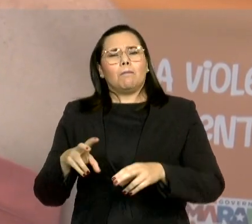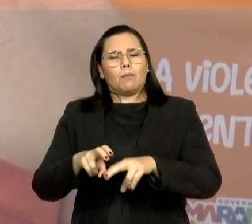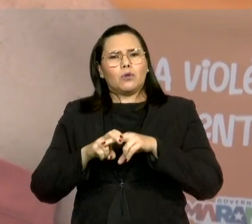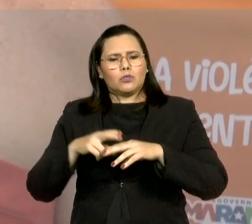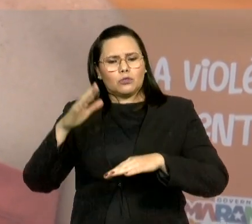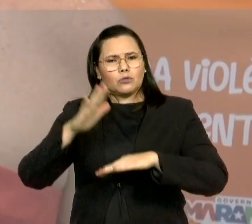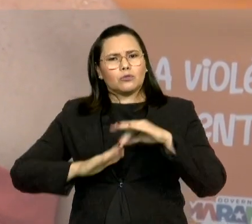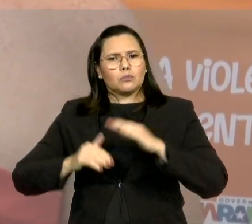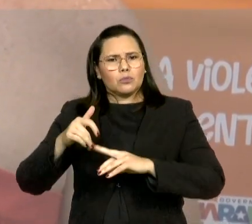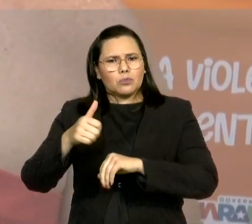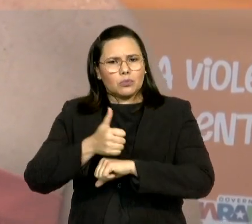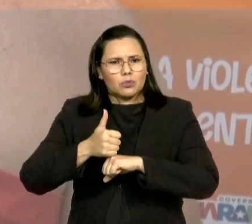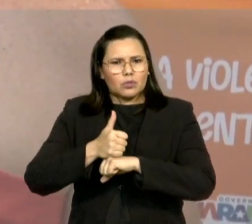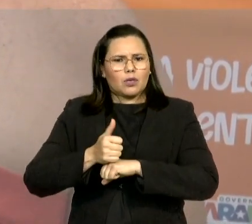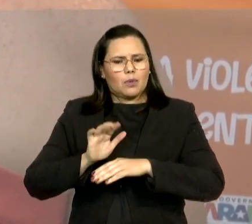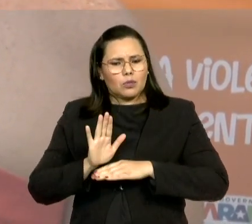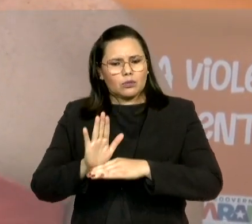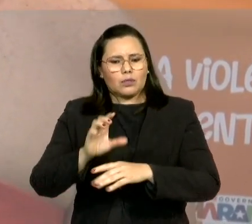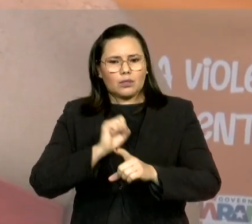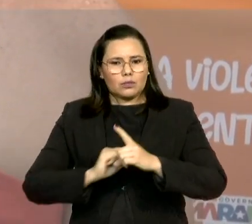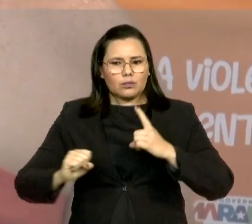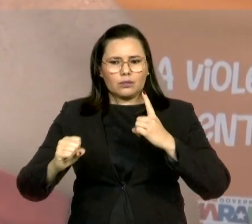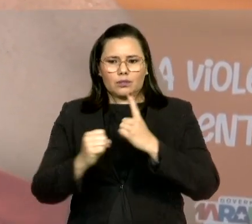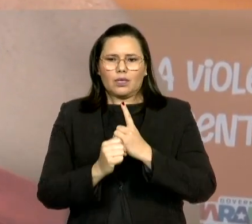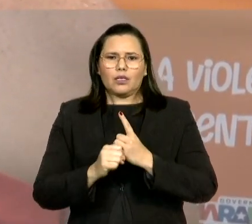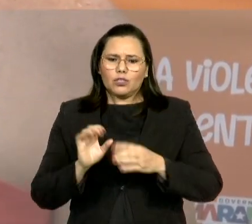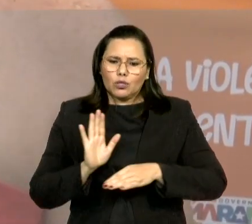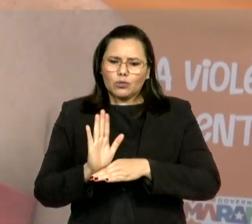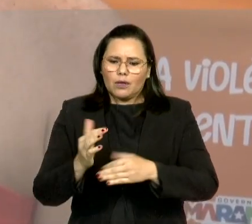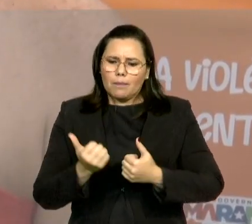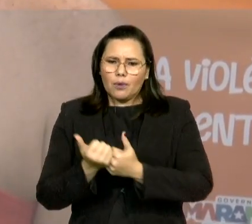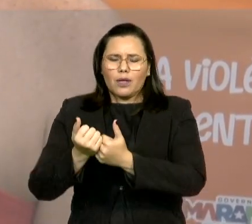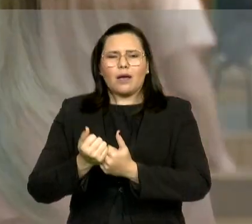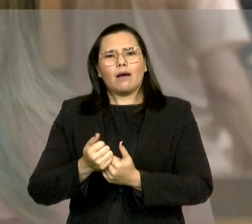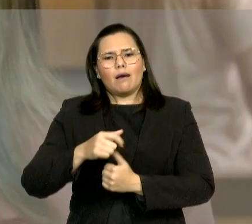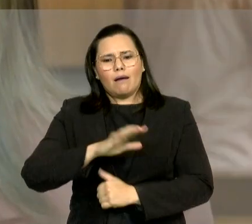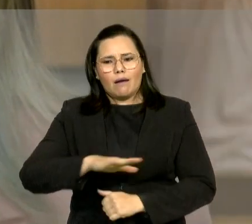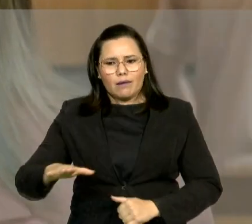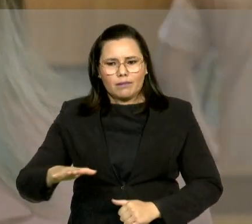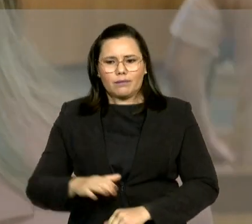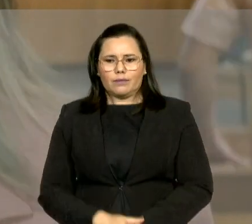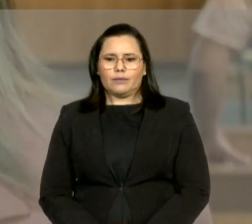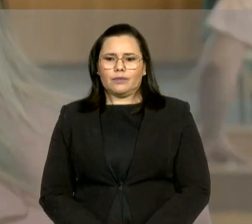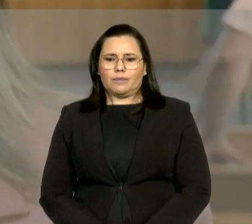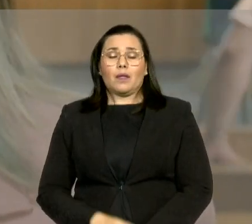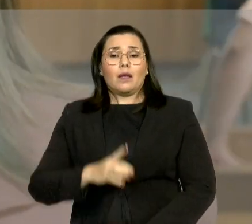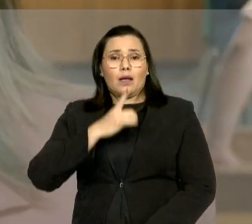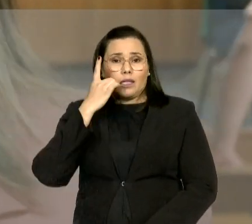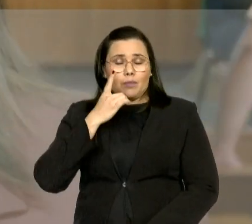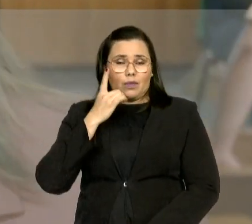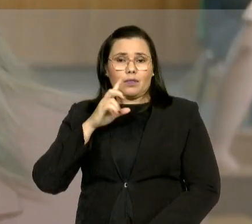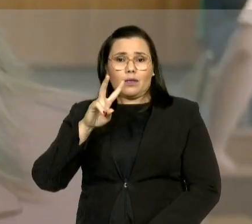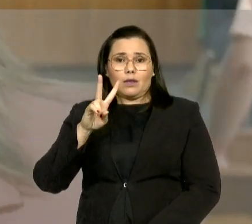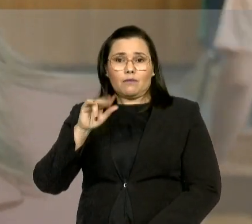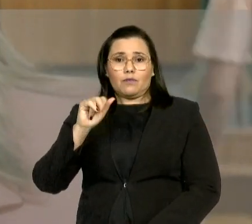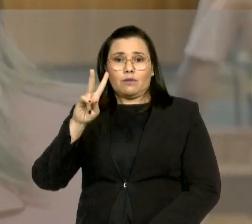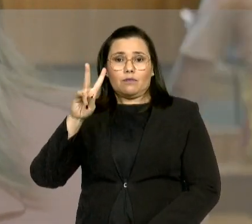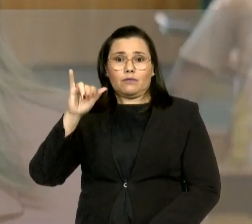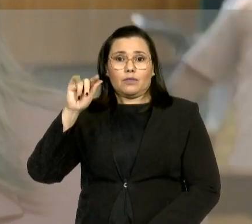trazendo esse benefício para a sociedade, é esse nosso papel na rede de proteção. A deputada doutora Viviane